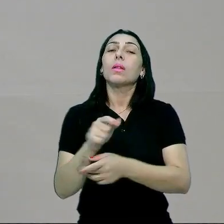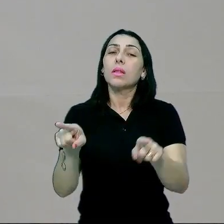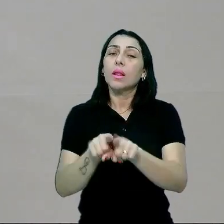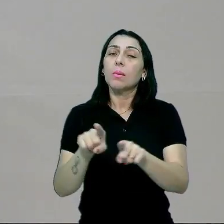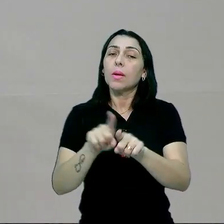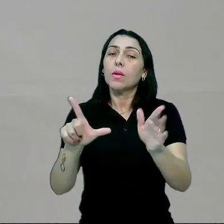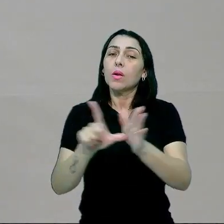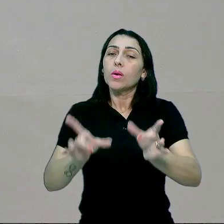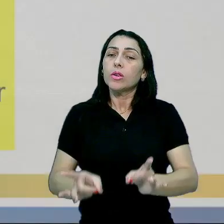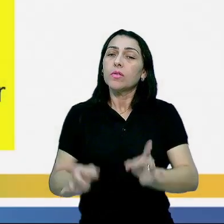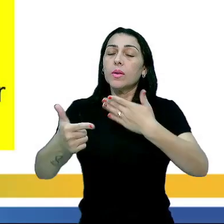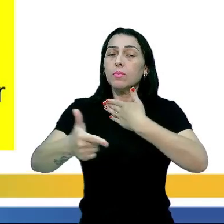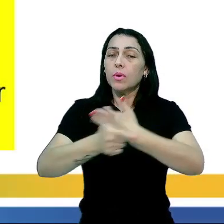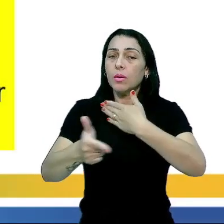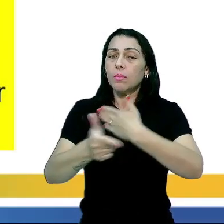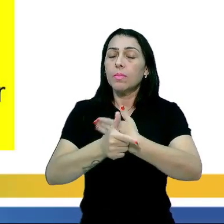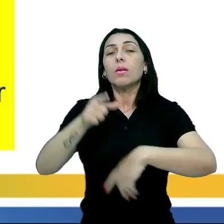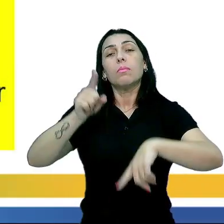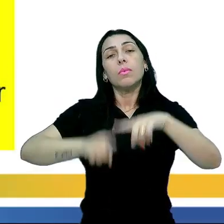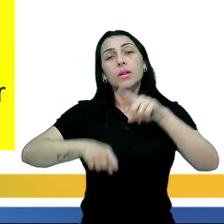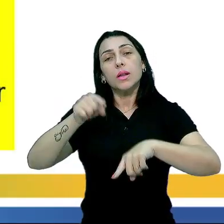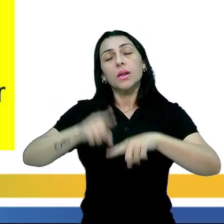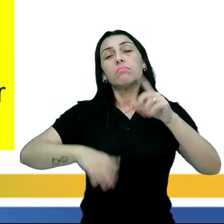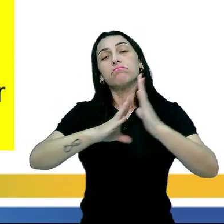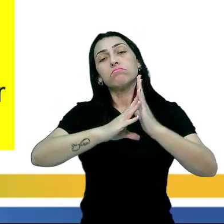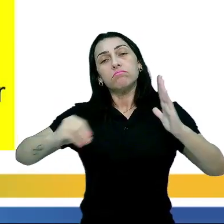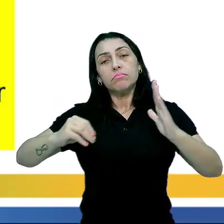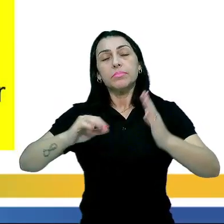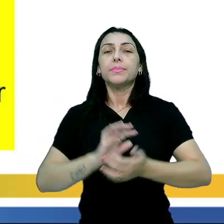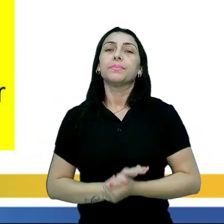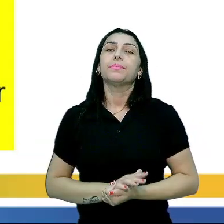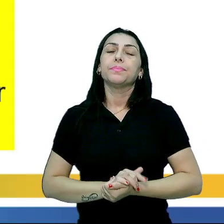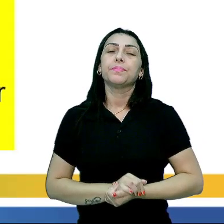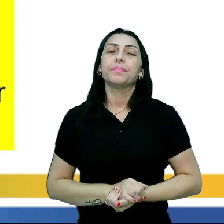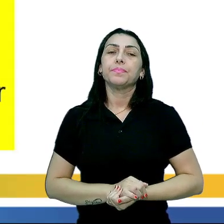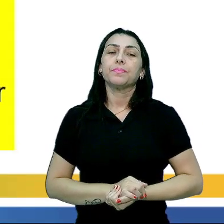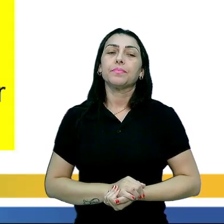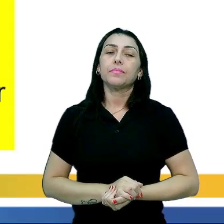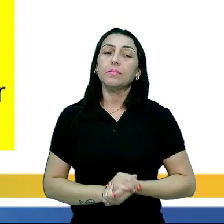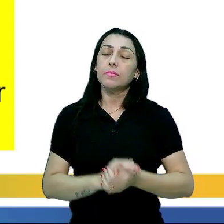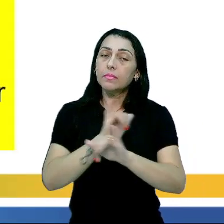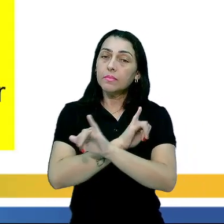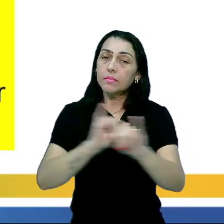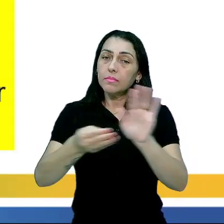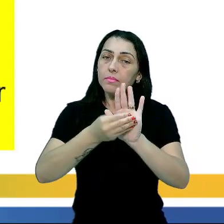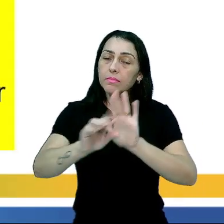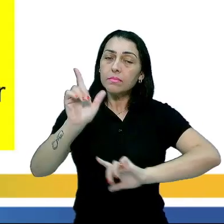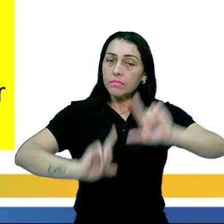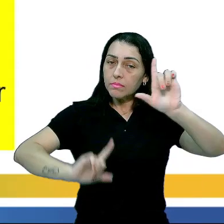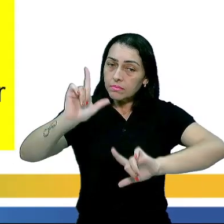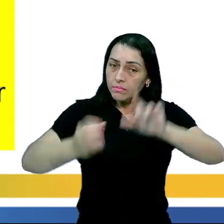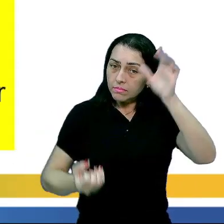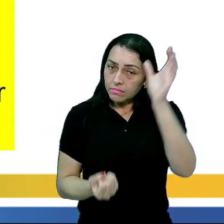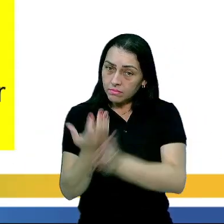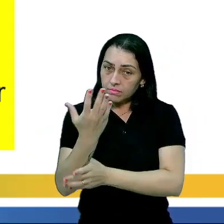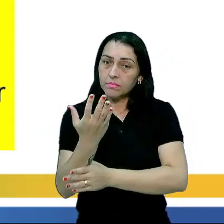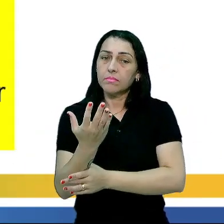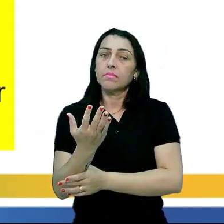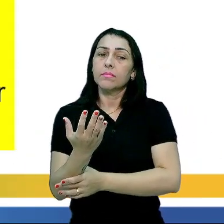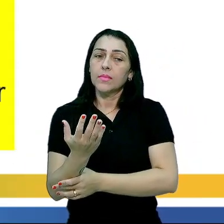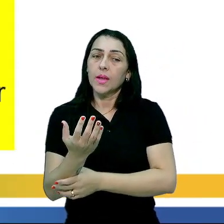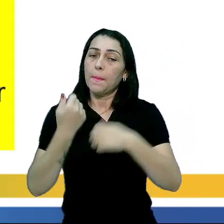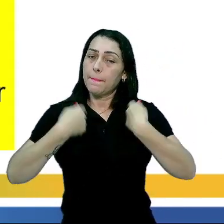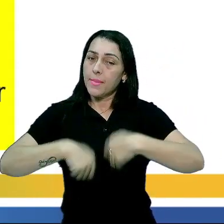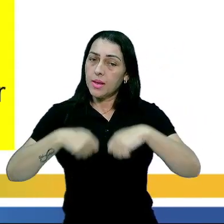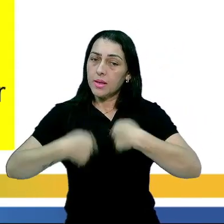mas é um material simbólico. Bom, então, a propaganda produz, entre aspas,